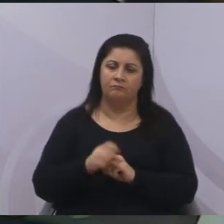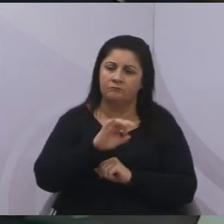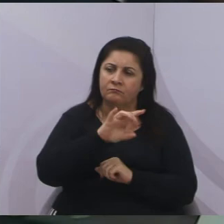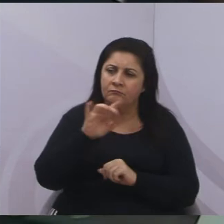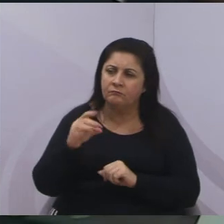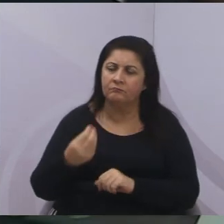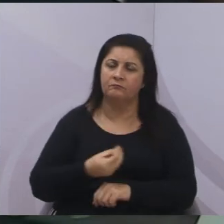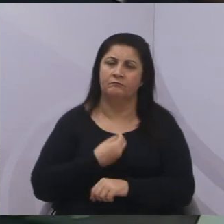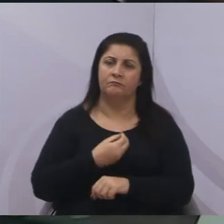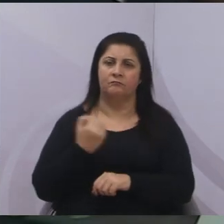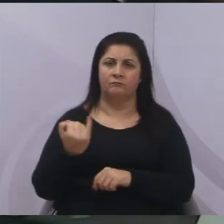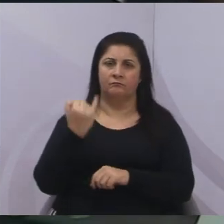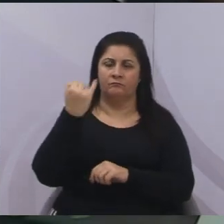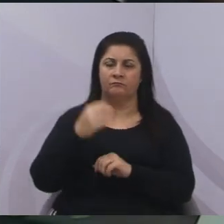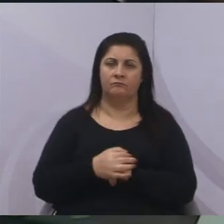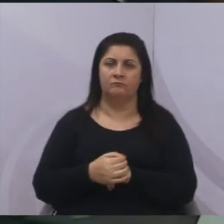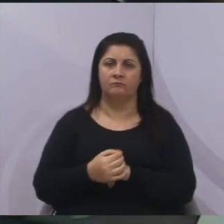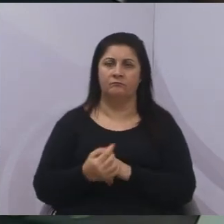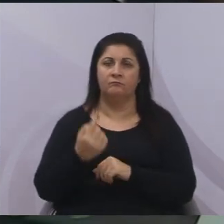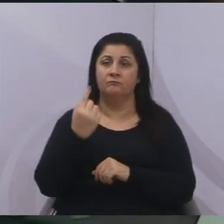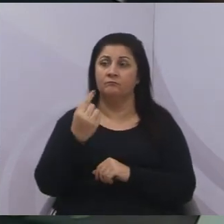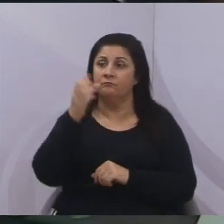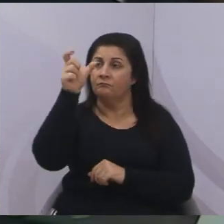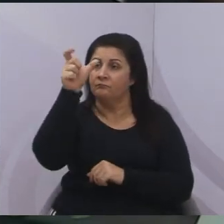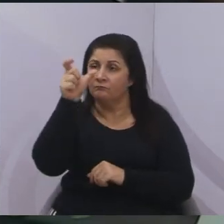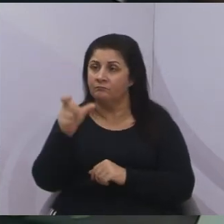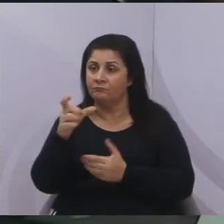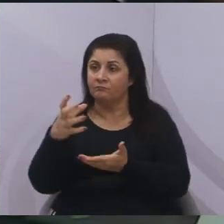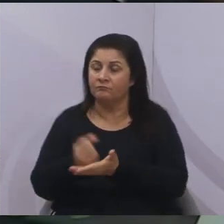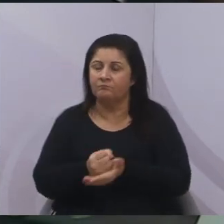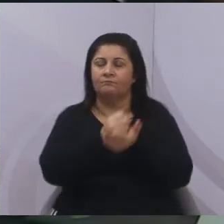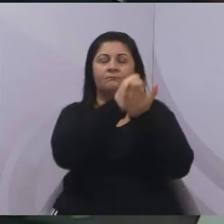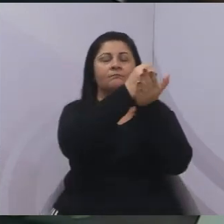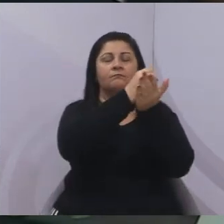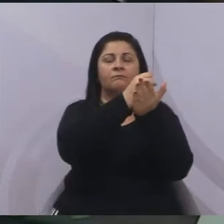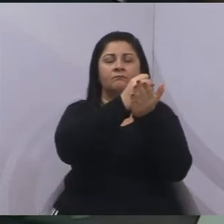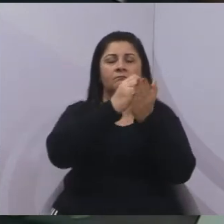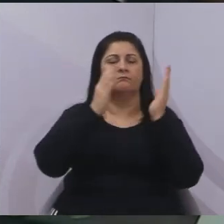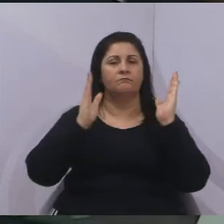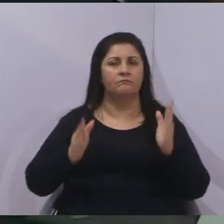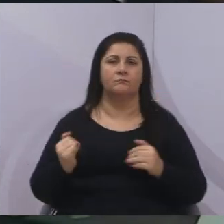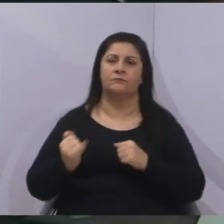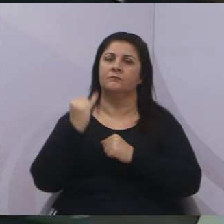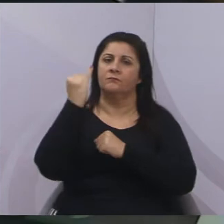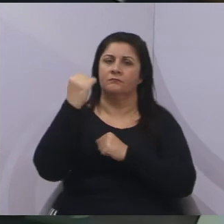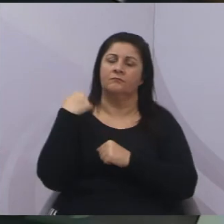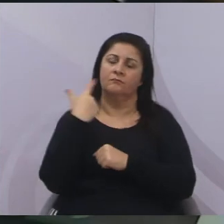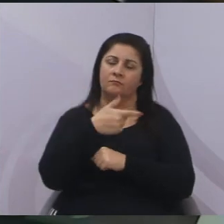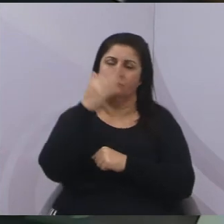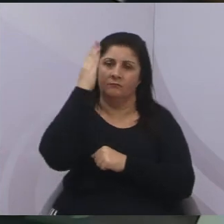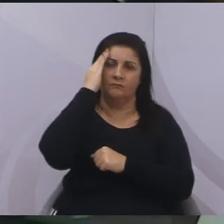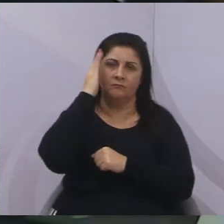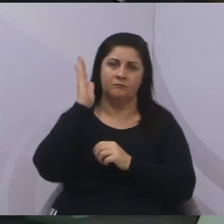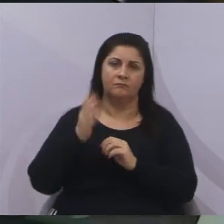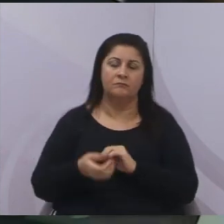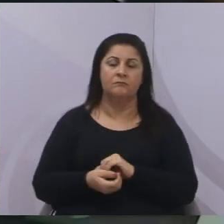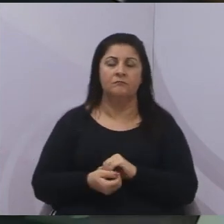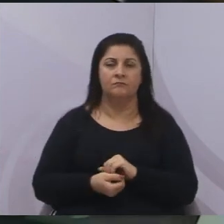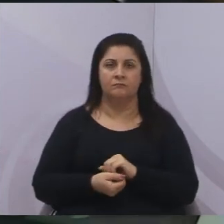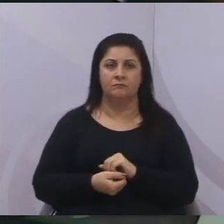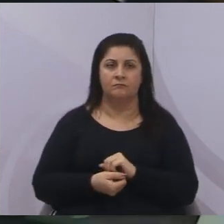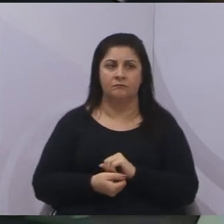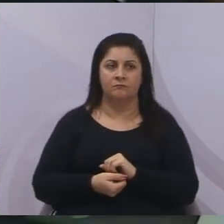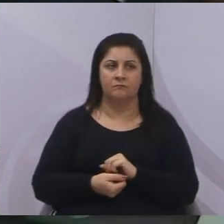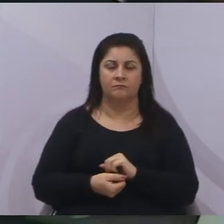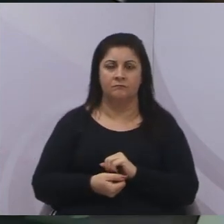vale muito. Uma pessoa que é salva, ela tem um valor assim muito imenso, nós sabemos disso. E nós